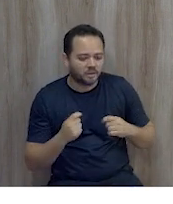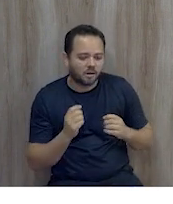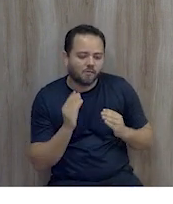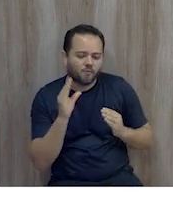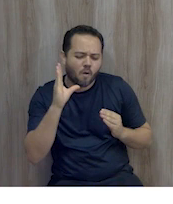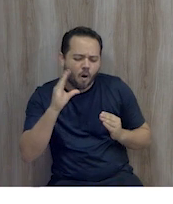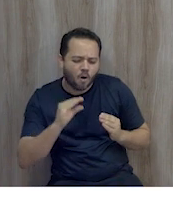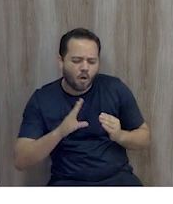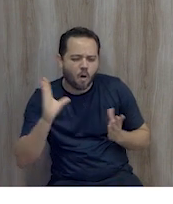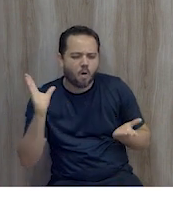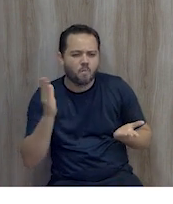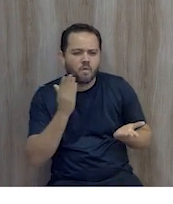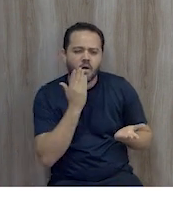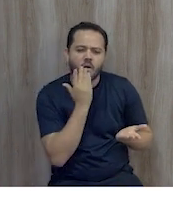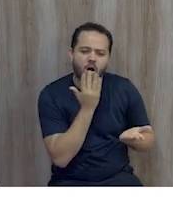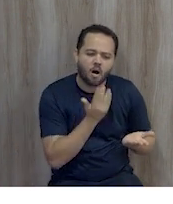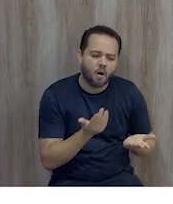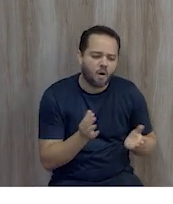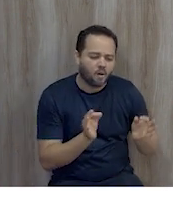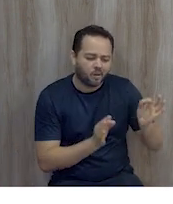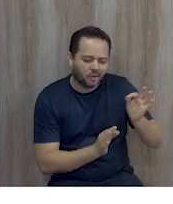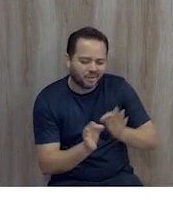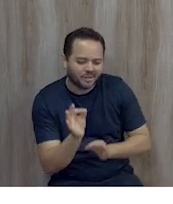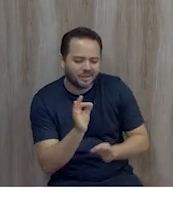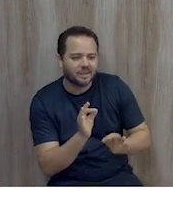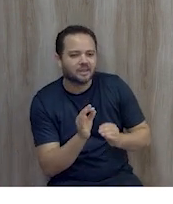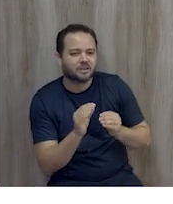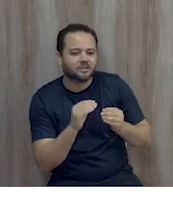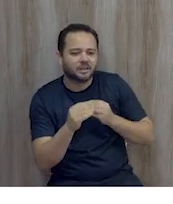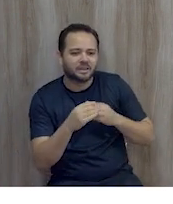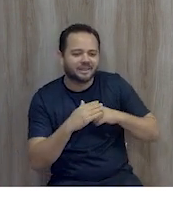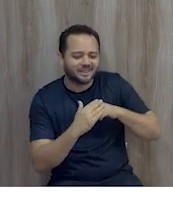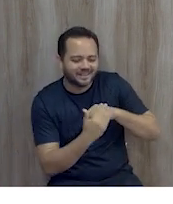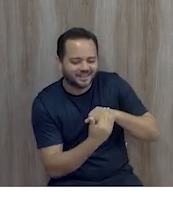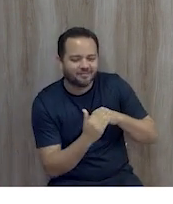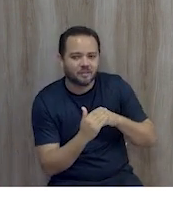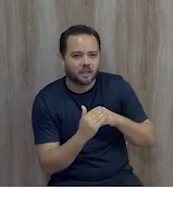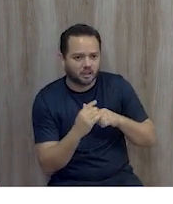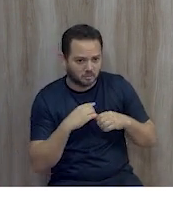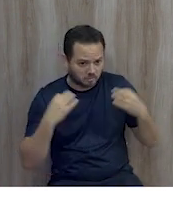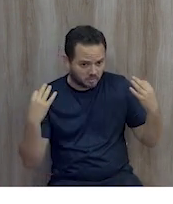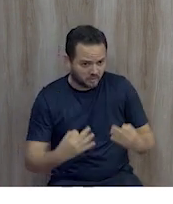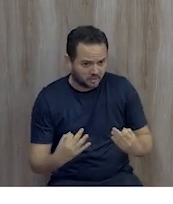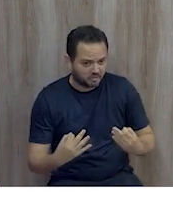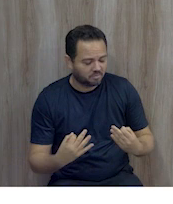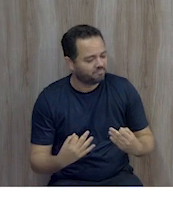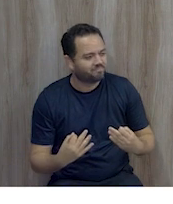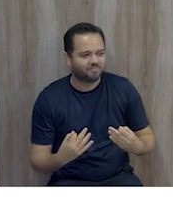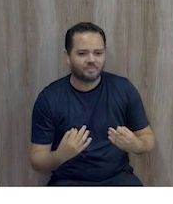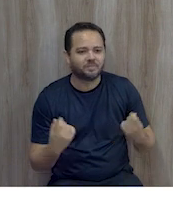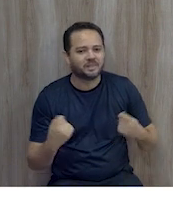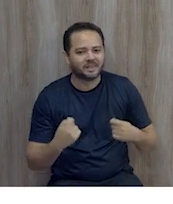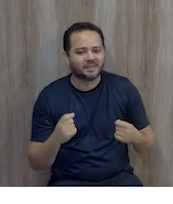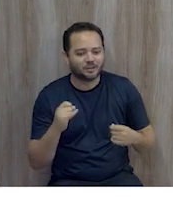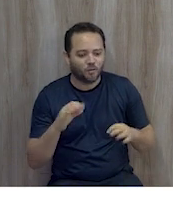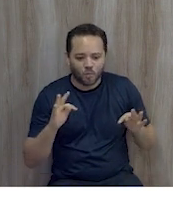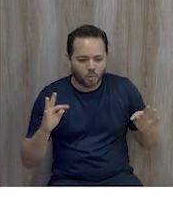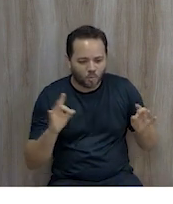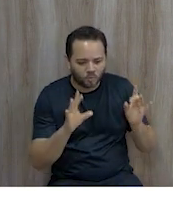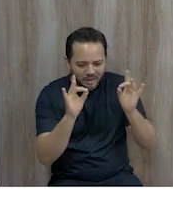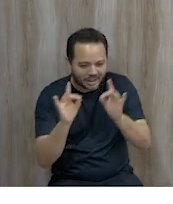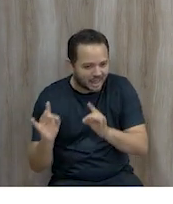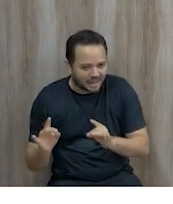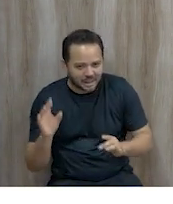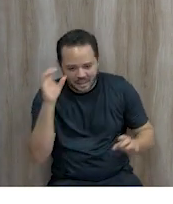volume, trabalhar cor, trabalhar textura do tecido. O nosso resultado não vai ser o mesmo que se a gente tiver o cuidado com todos os